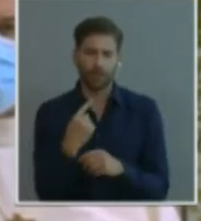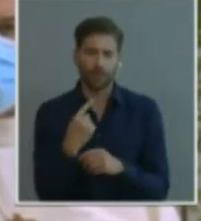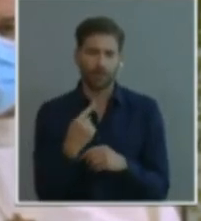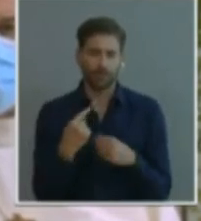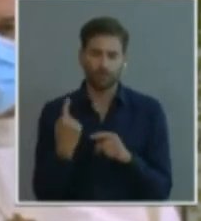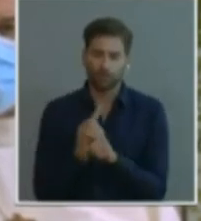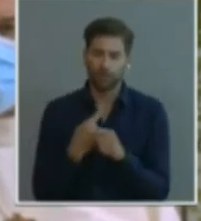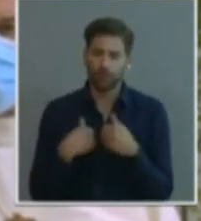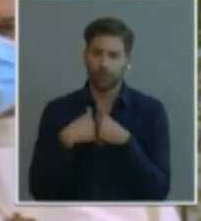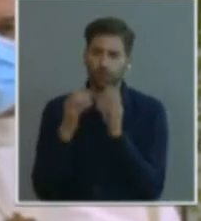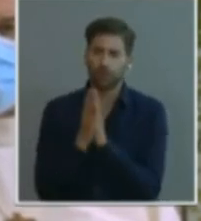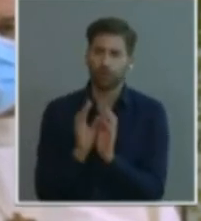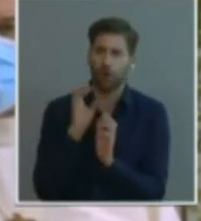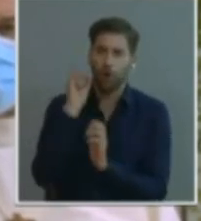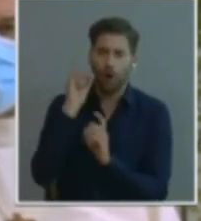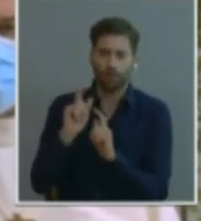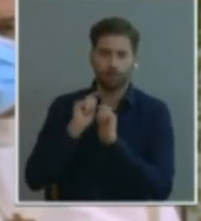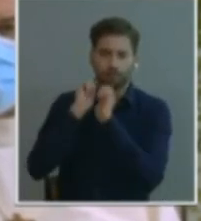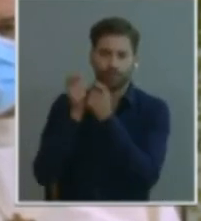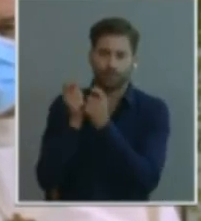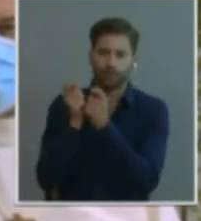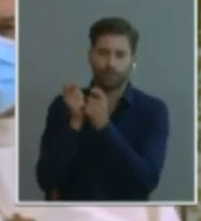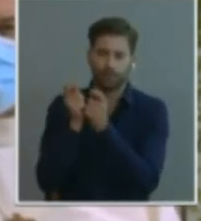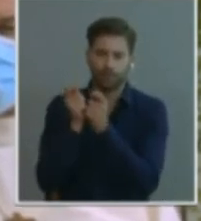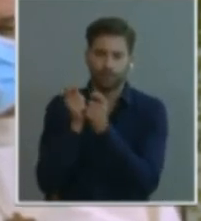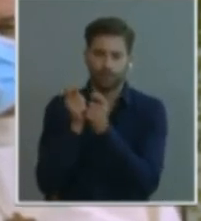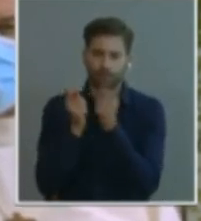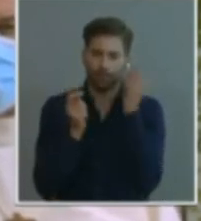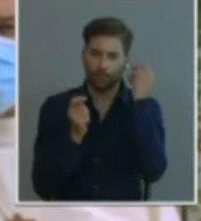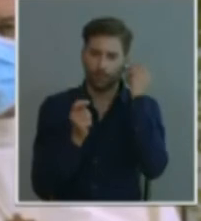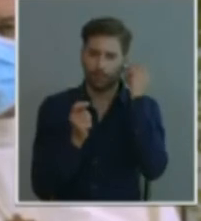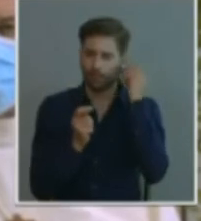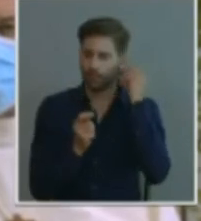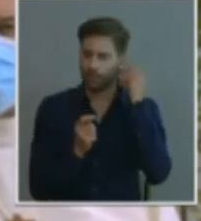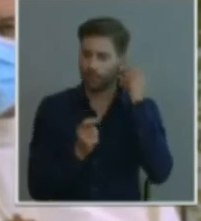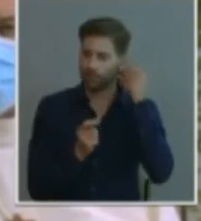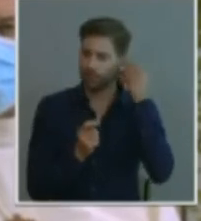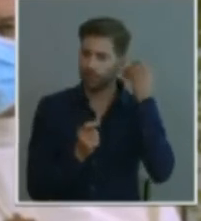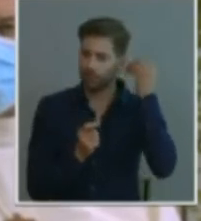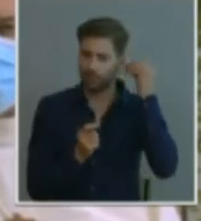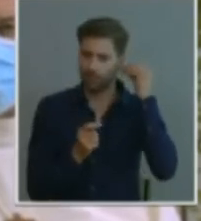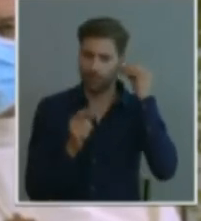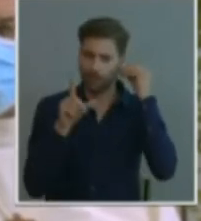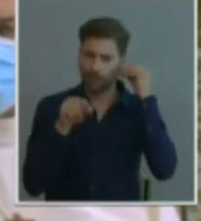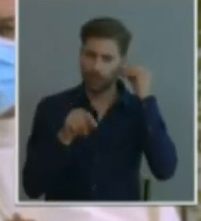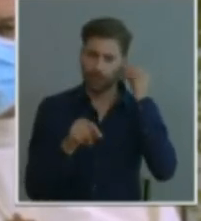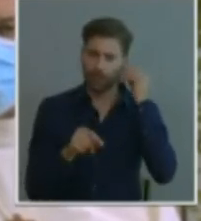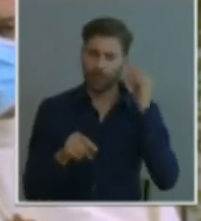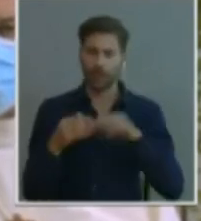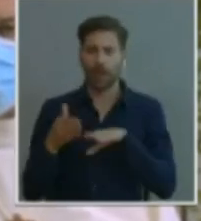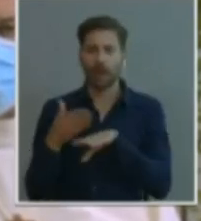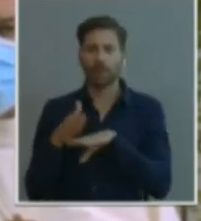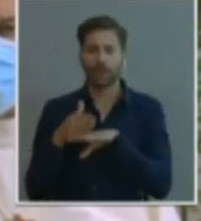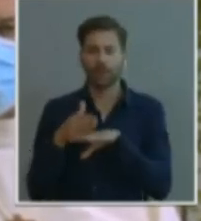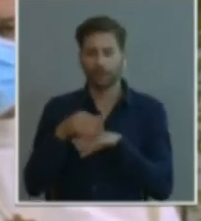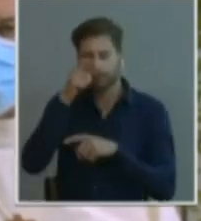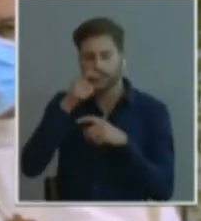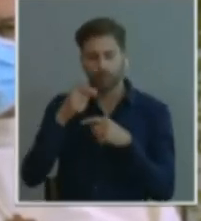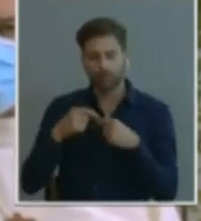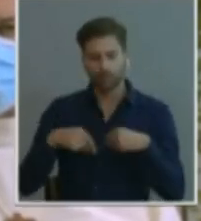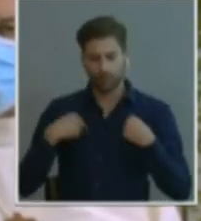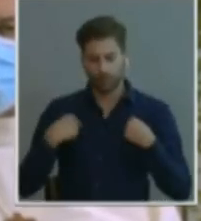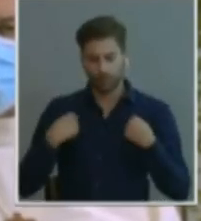submetido, é claro que se excetua aquele que lhe submeteu todas as coisas.